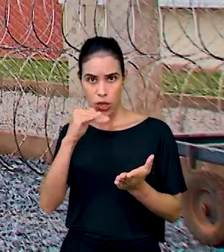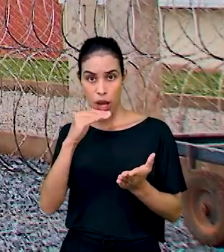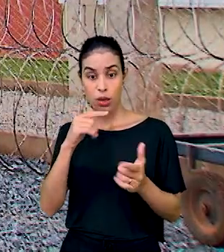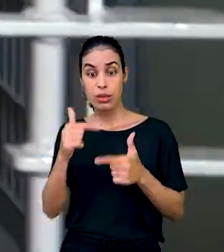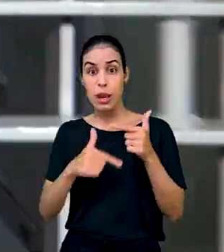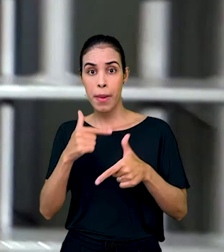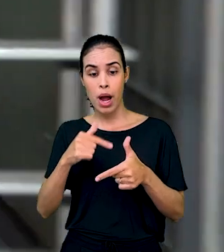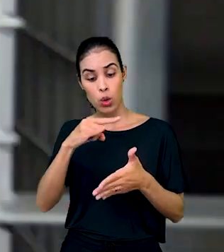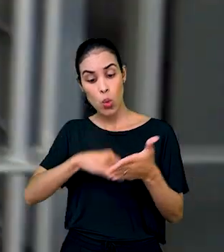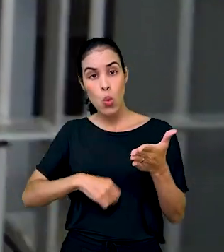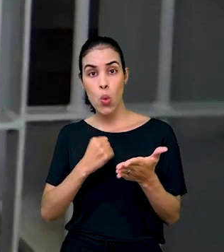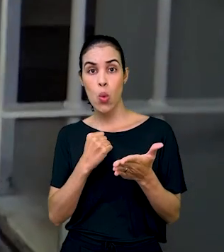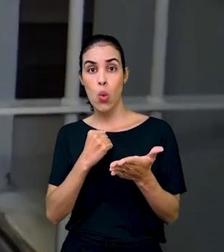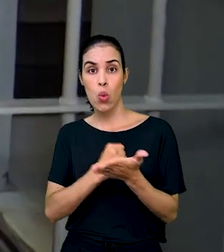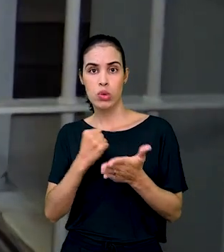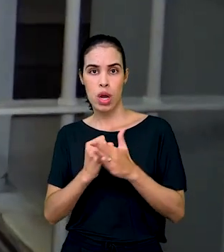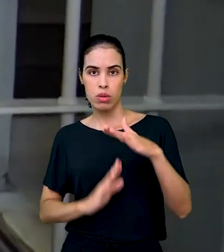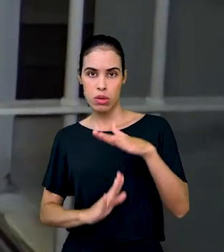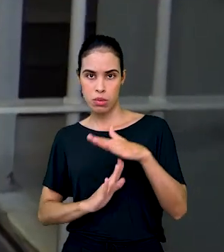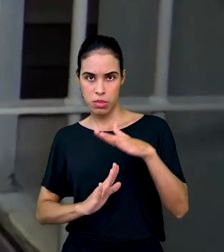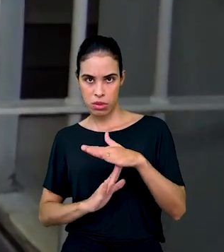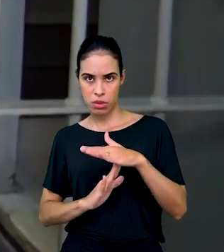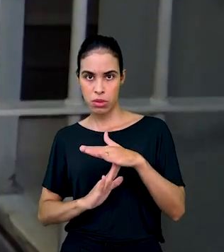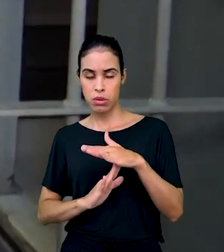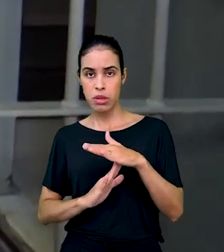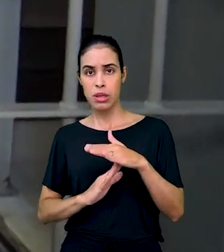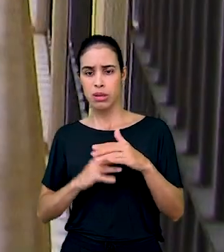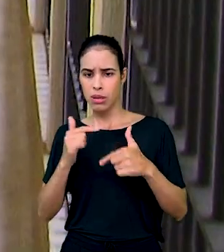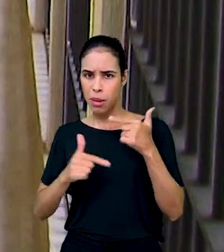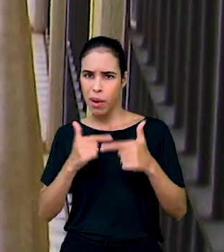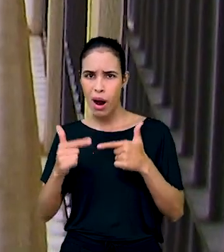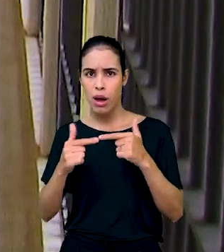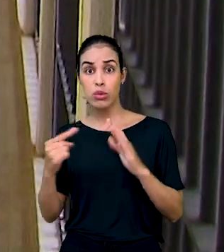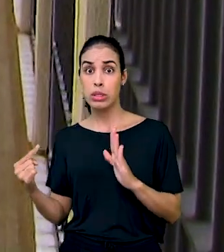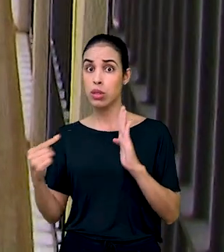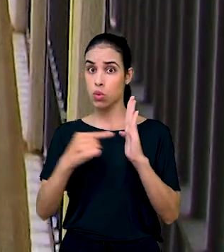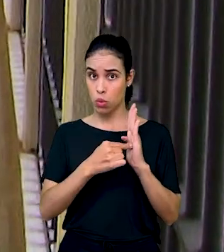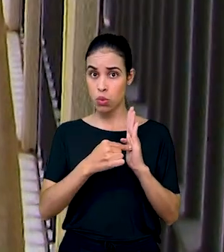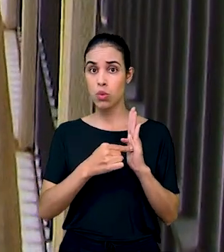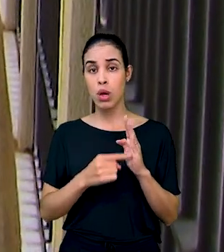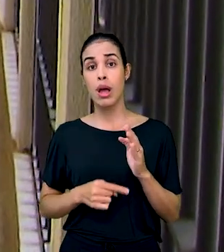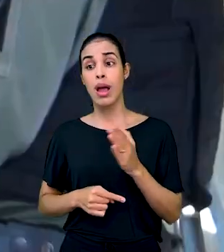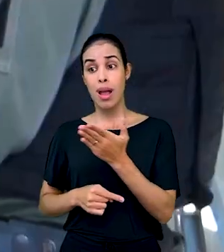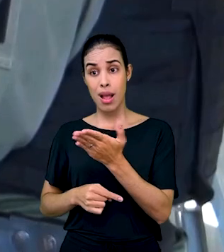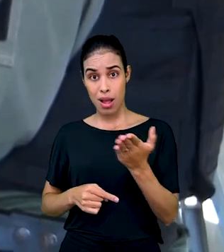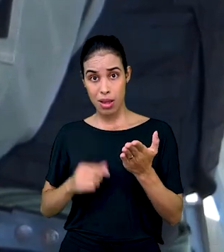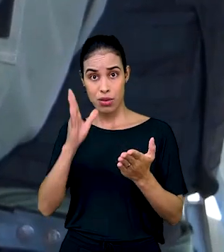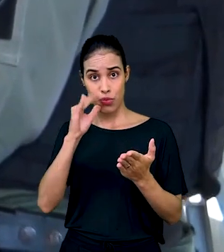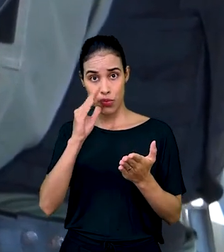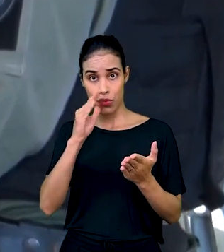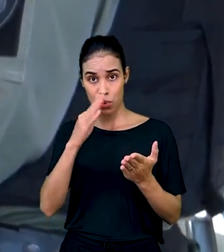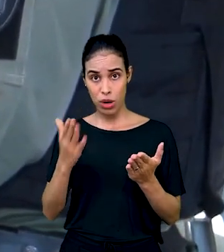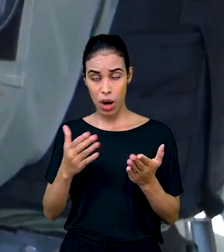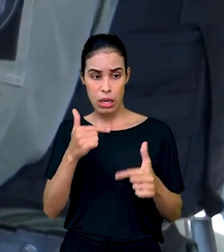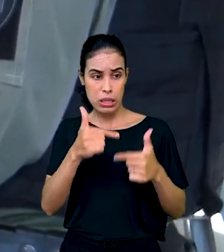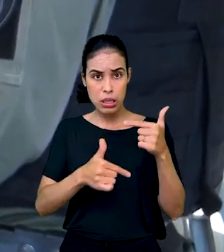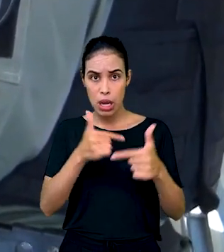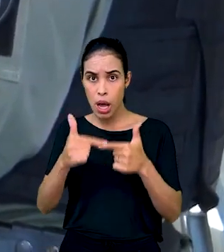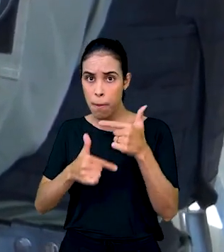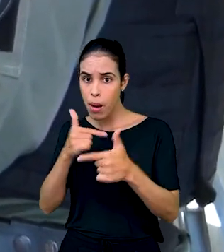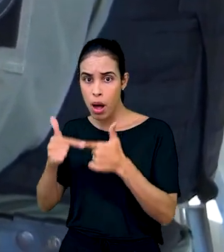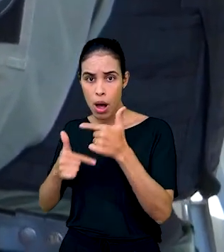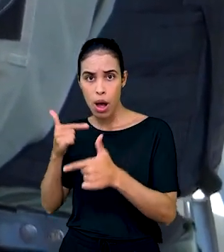foi denunciada pela Defensoria Pública de Santa Catarina. De acordo com os defensores, os trabalhadores